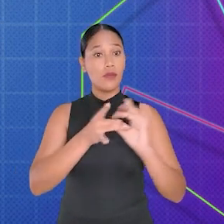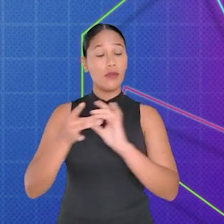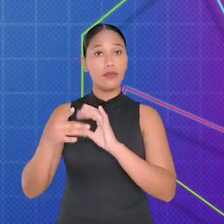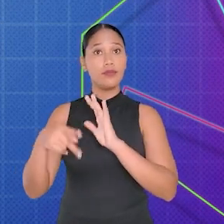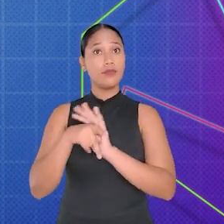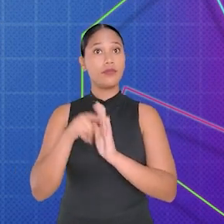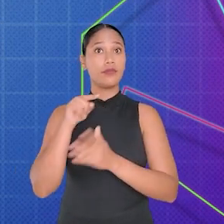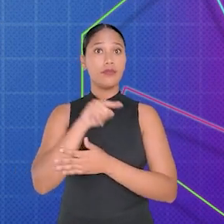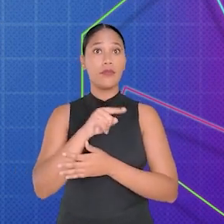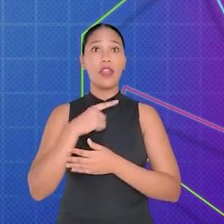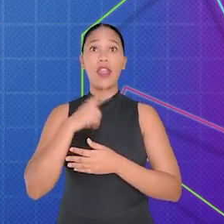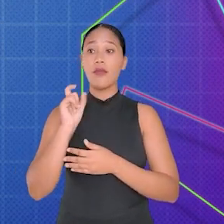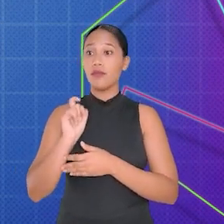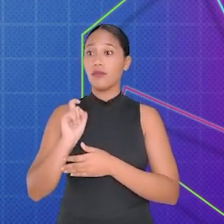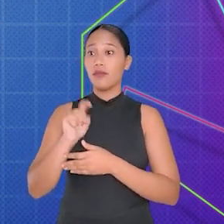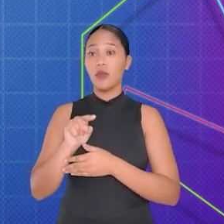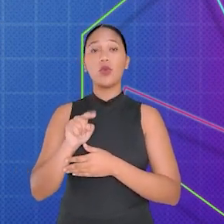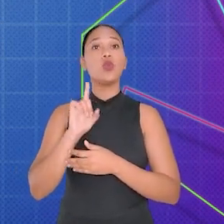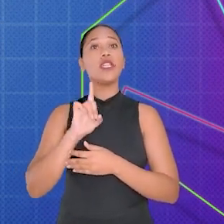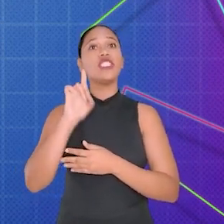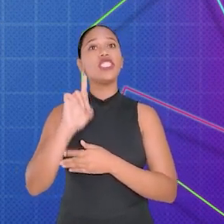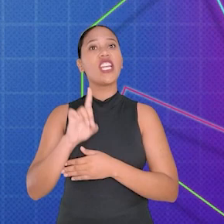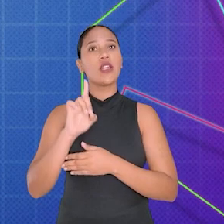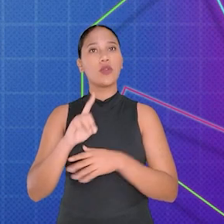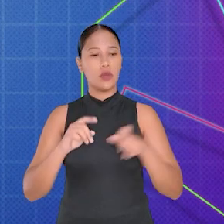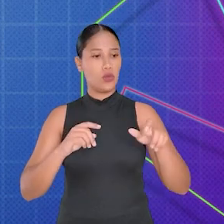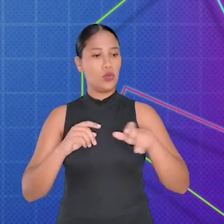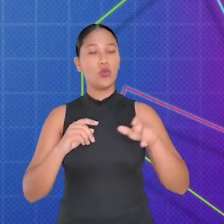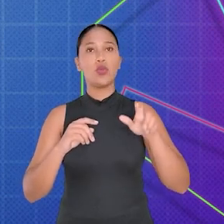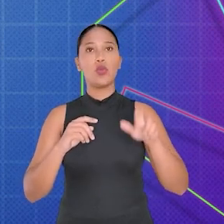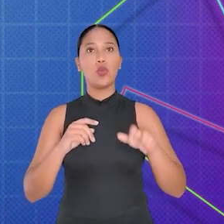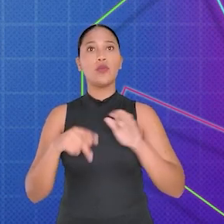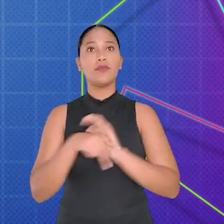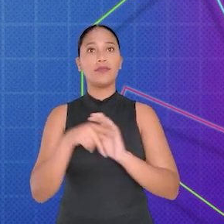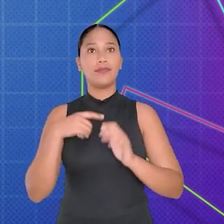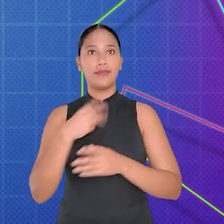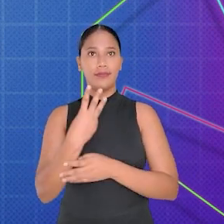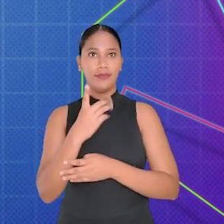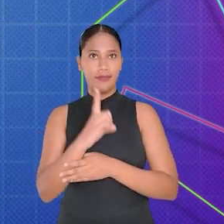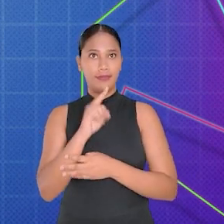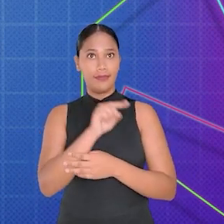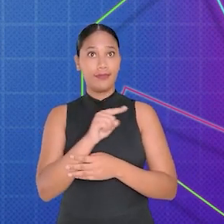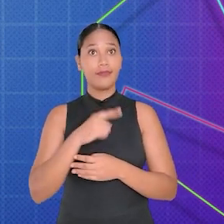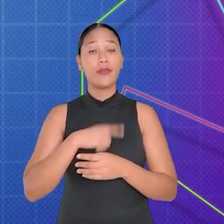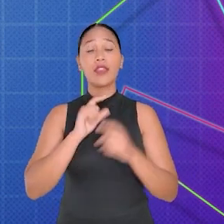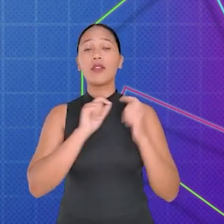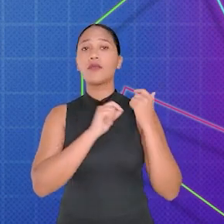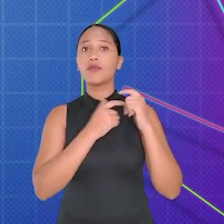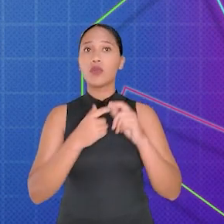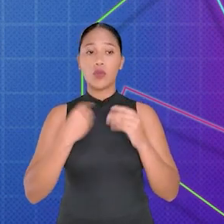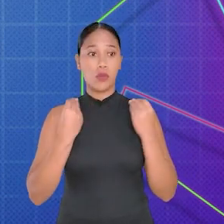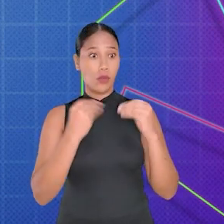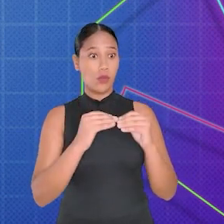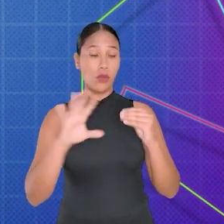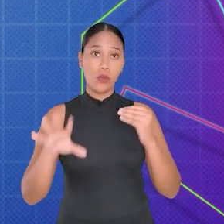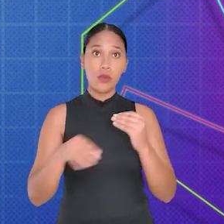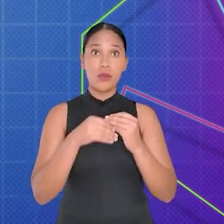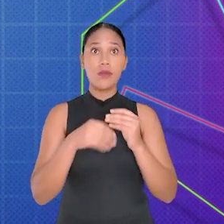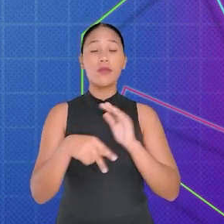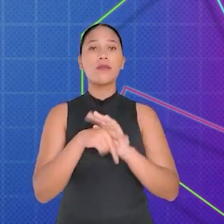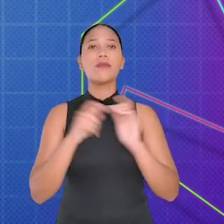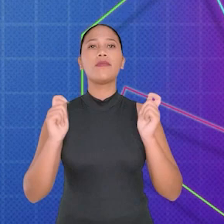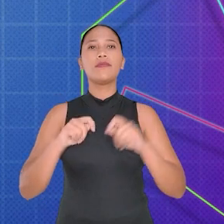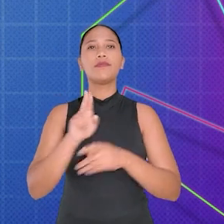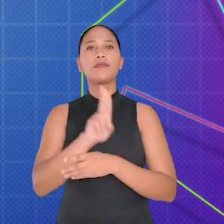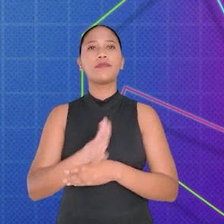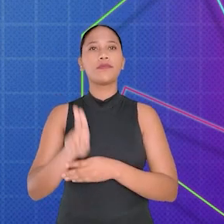menu Preferences, selecionar a aba Key Map e procurar a seção Menu no painel esquerdo. Lá, os usuários podem adicionar comandos personalizados